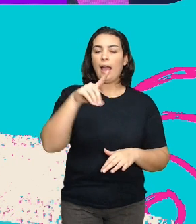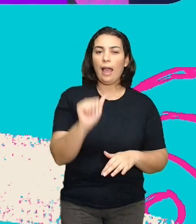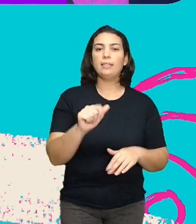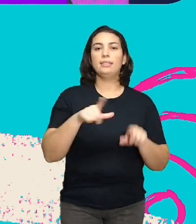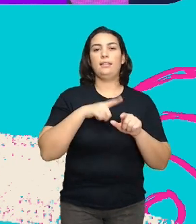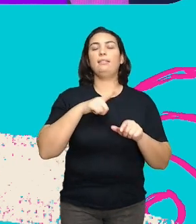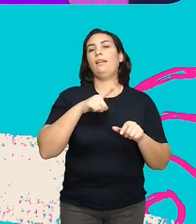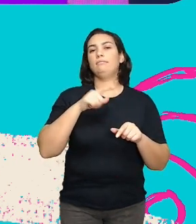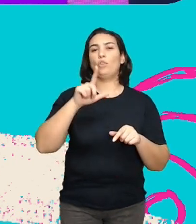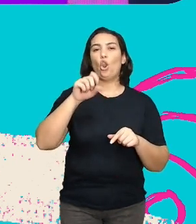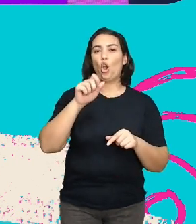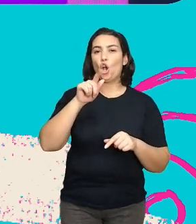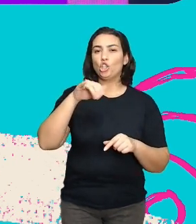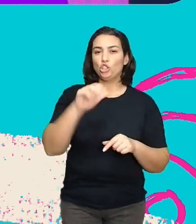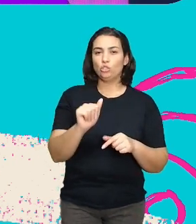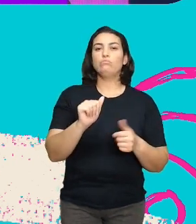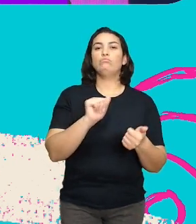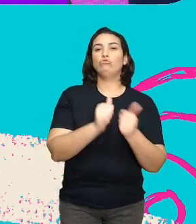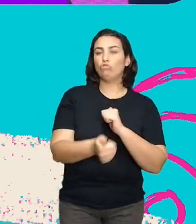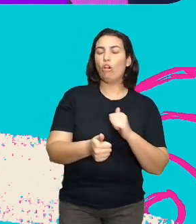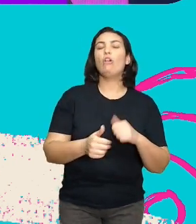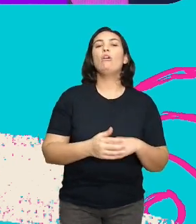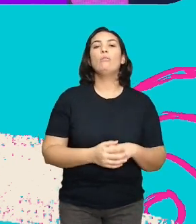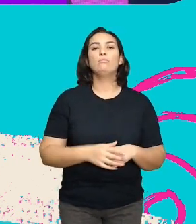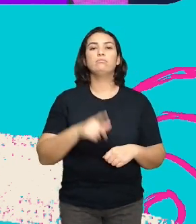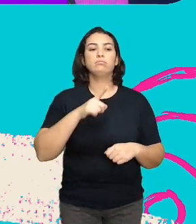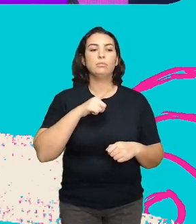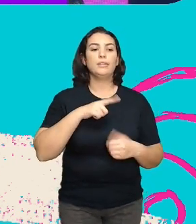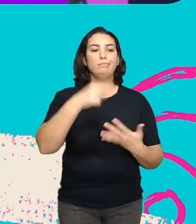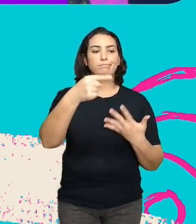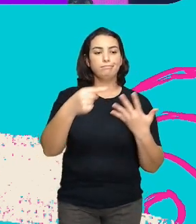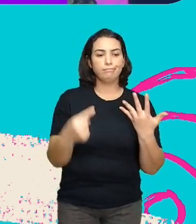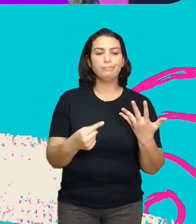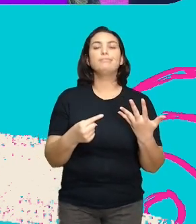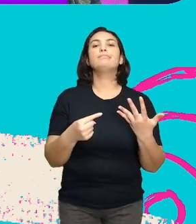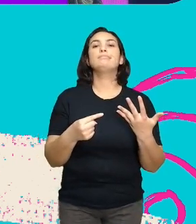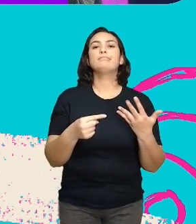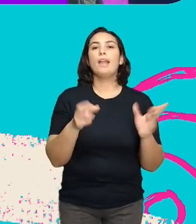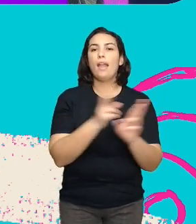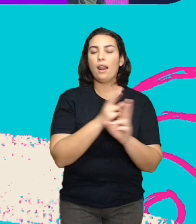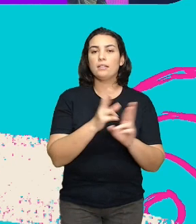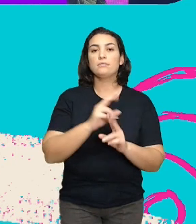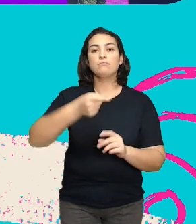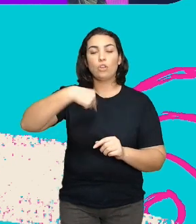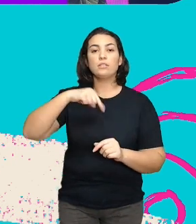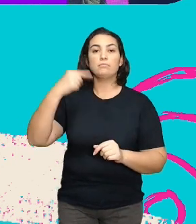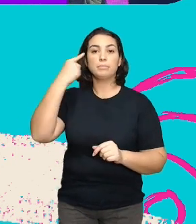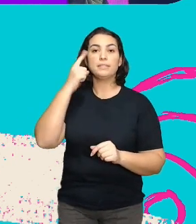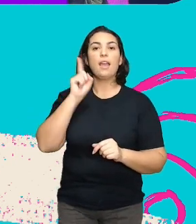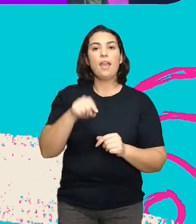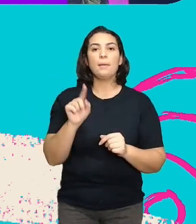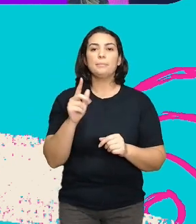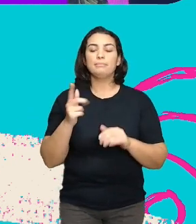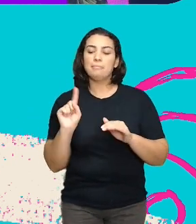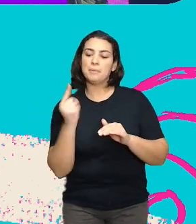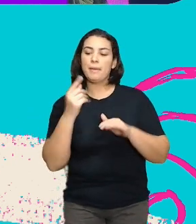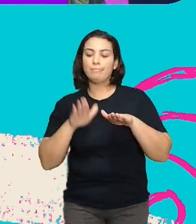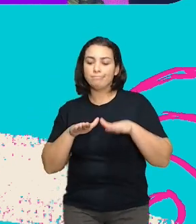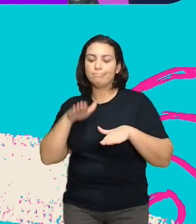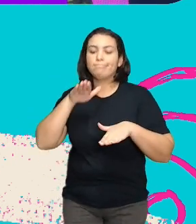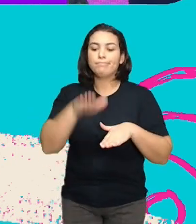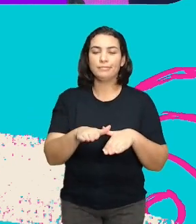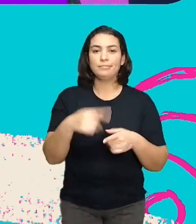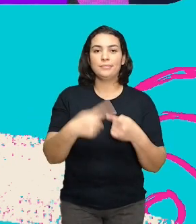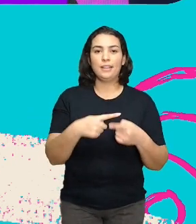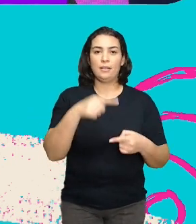enfim, cultura digital, pensamento computacional, questões que nós consideramos os primeiros passos logo após o despertar, que